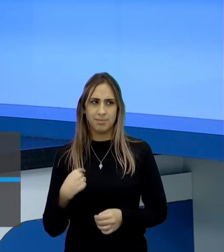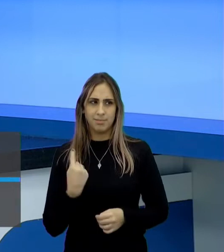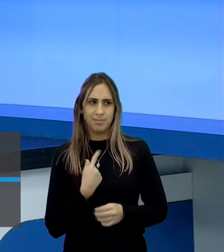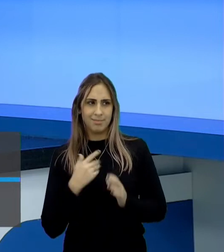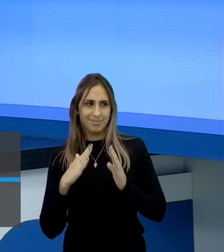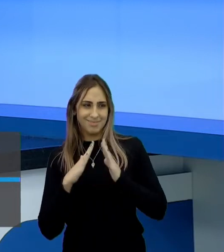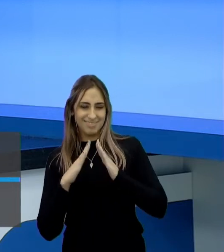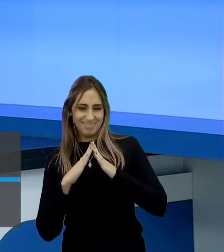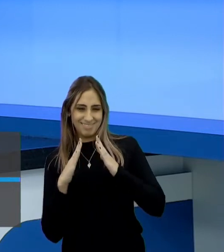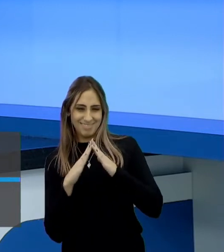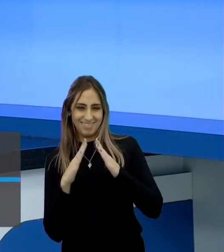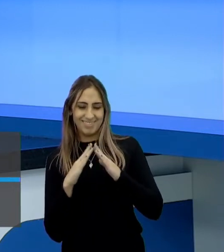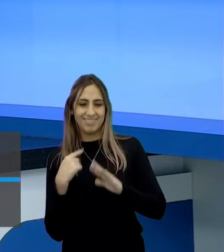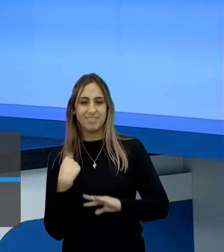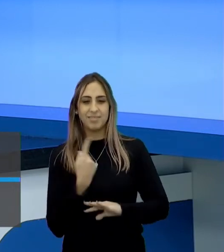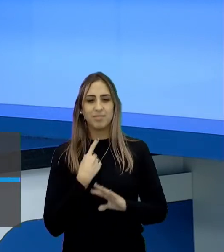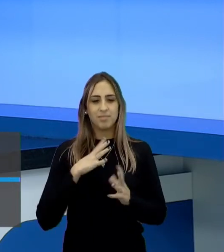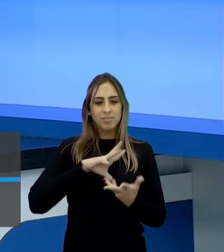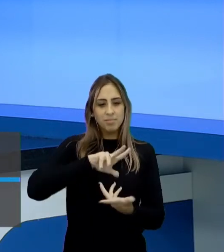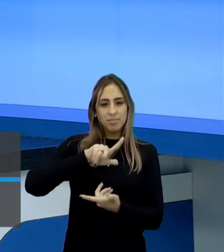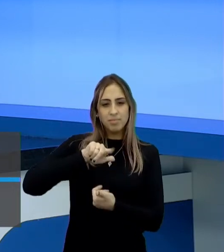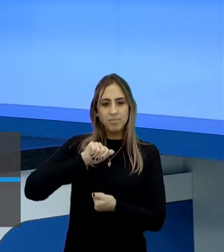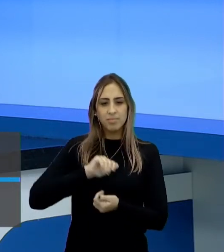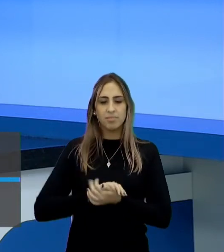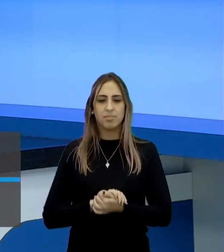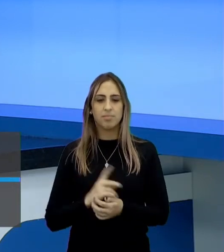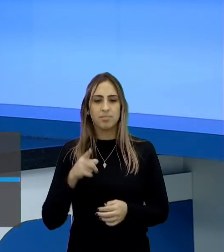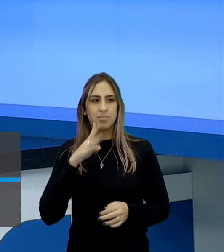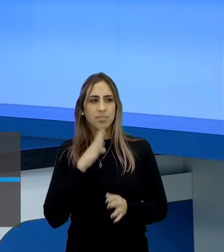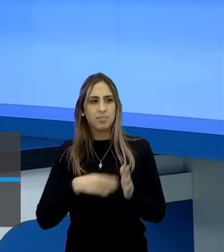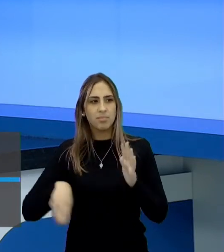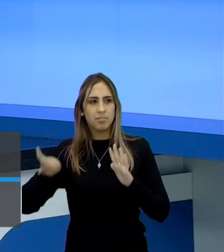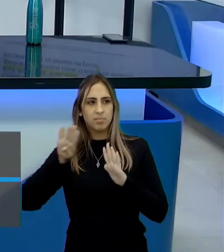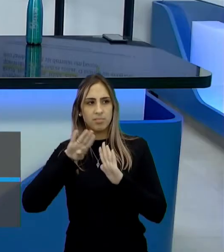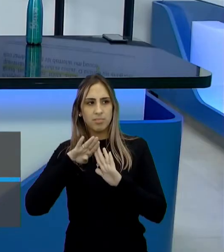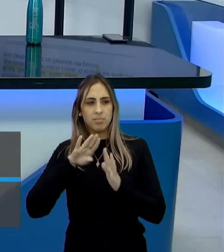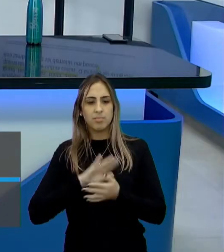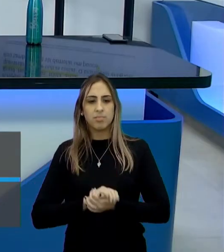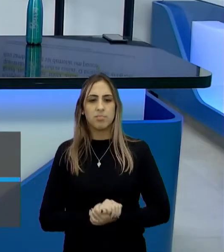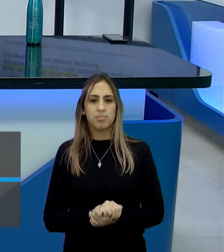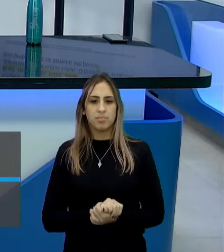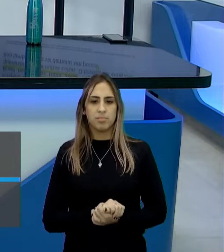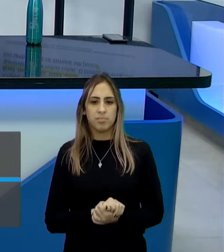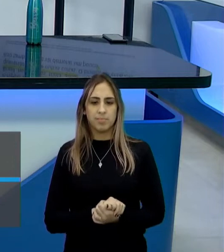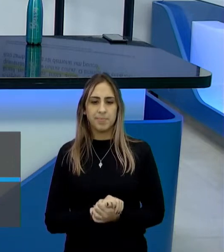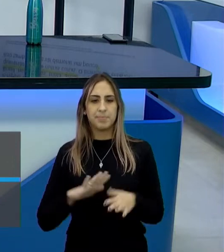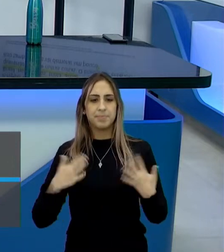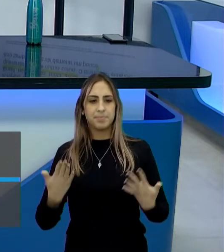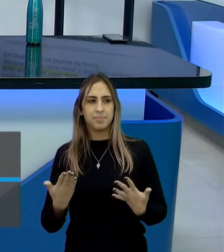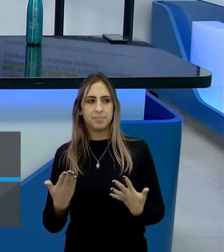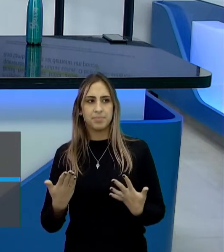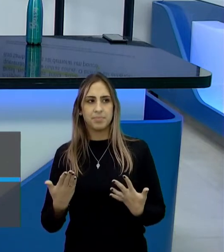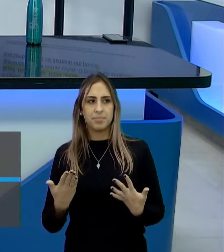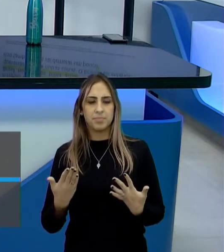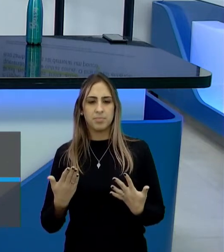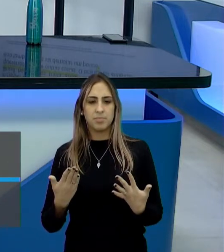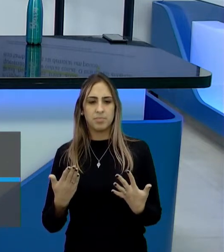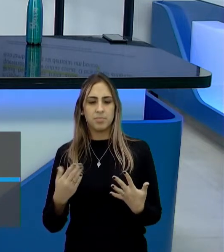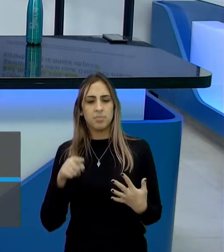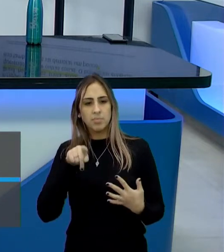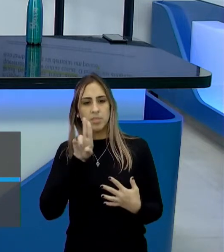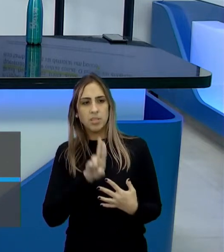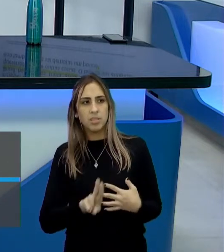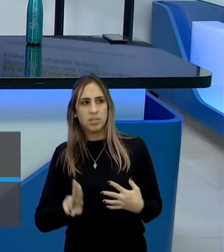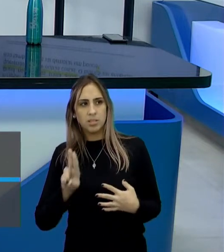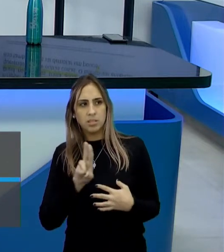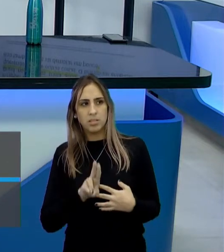morava num lugar que era conhecido mundialmente por ser extremamente perigoso. Né? E aí ele